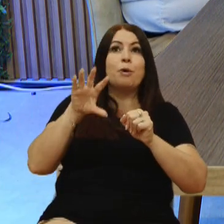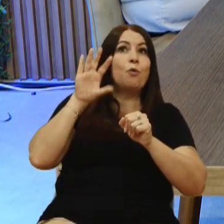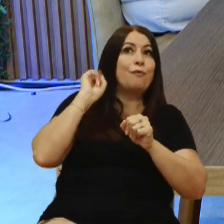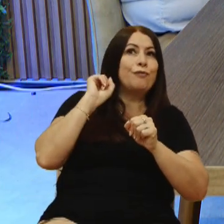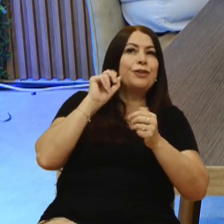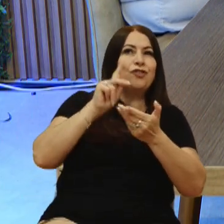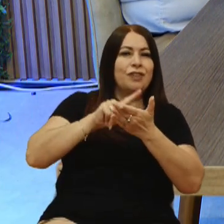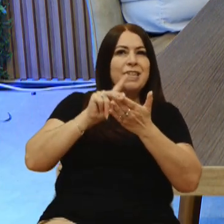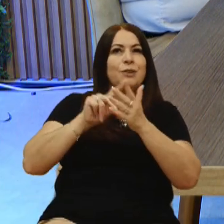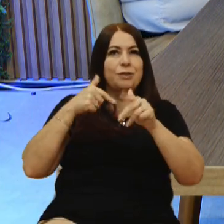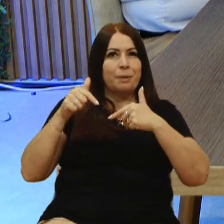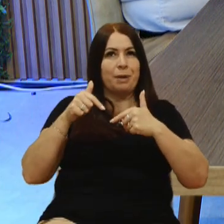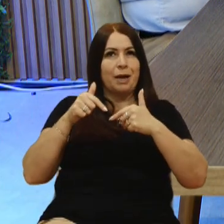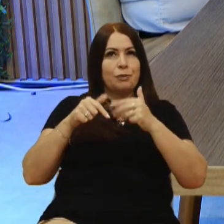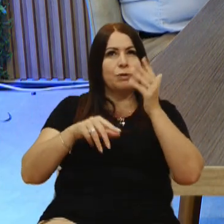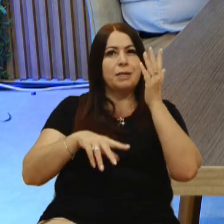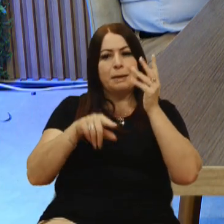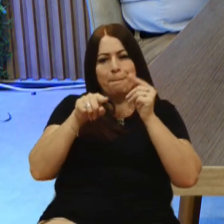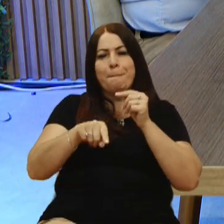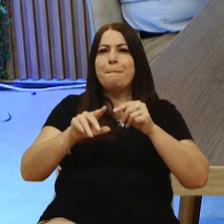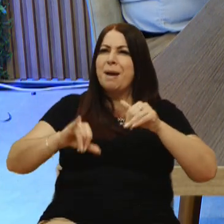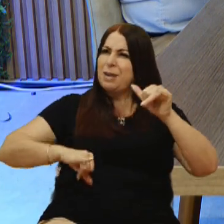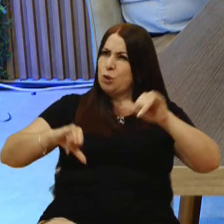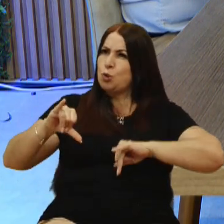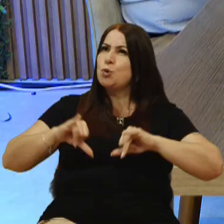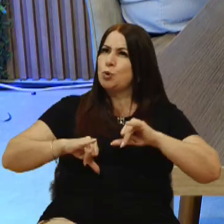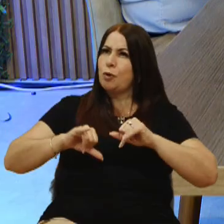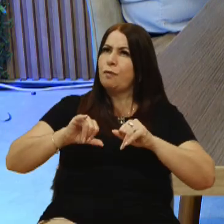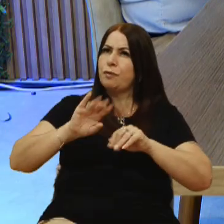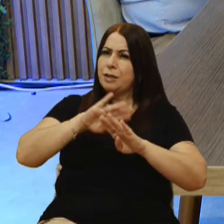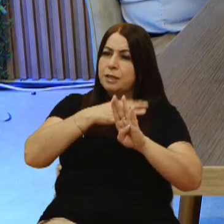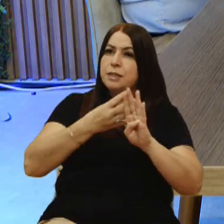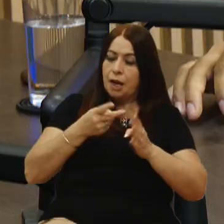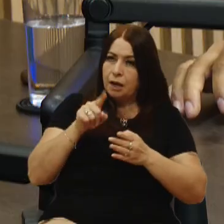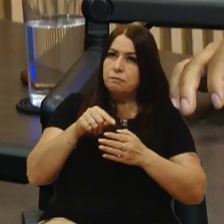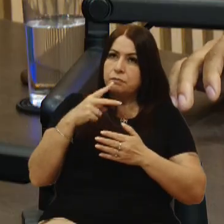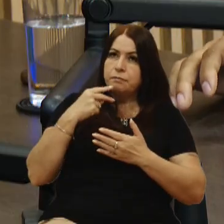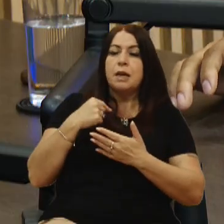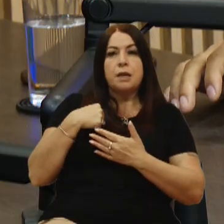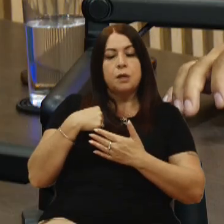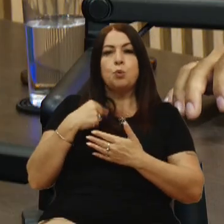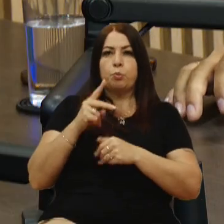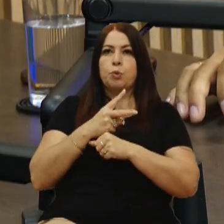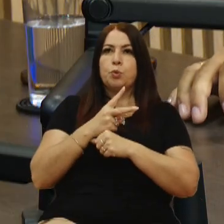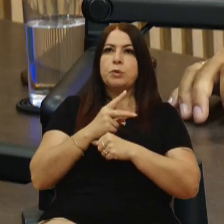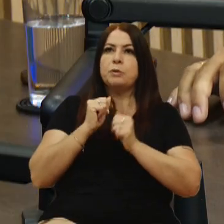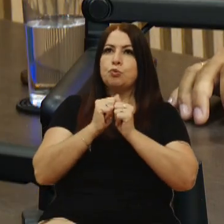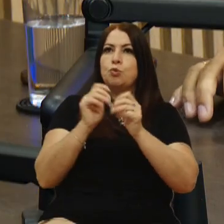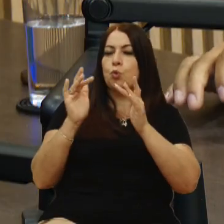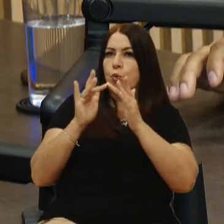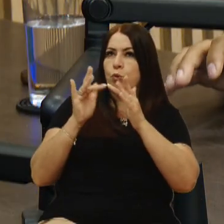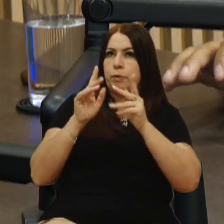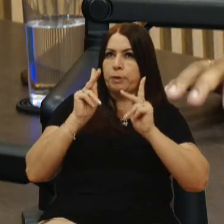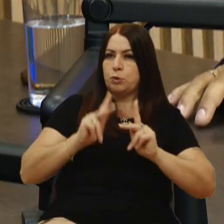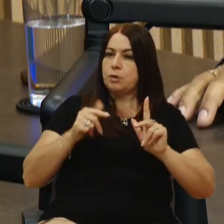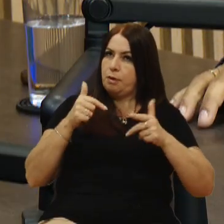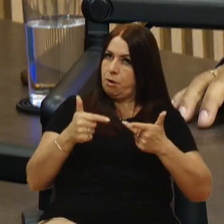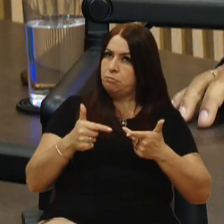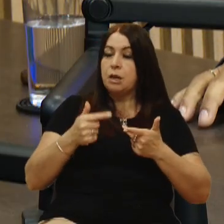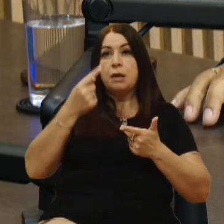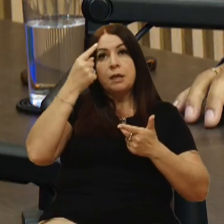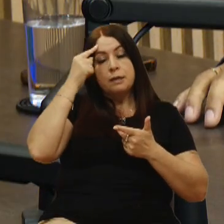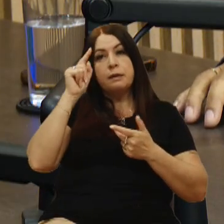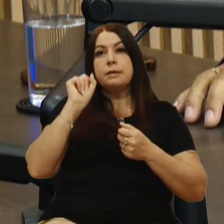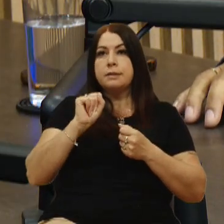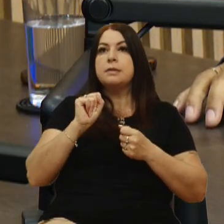o trabalhador raiz, que é o que mais sofre nessa questão da escala, vereador. Eu procuro estar sempre em contato com os trabalhadores, e a ideia é a gente sim